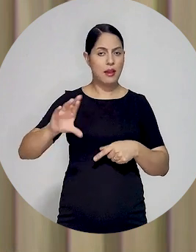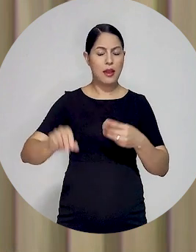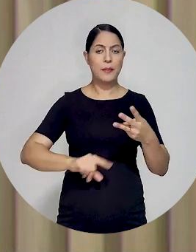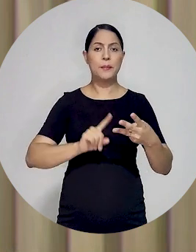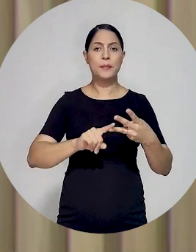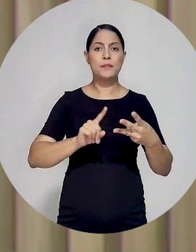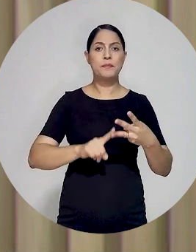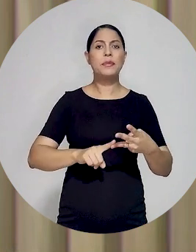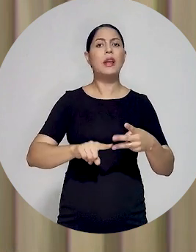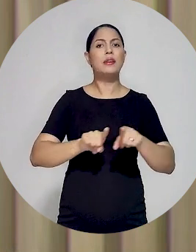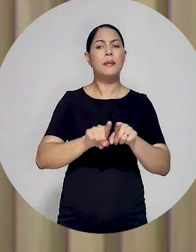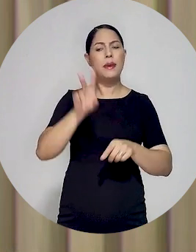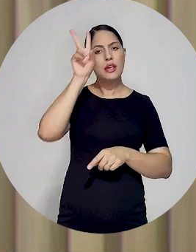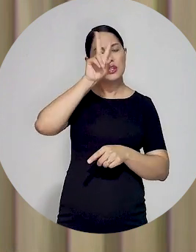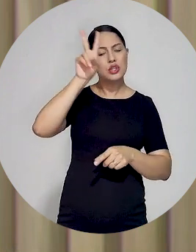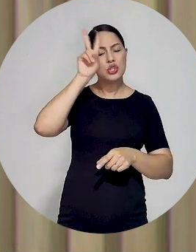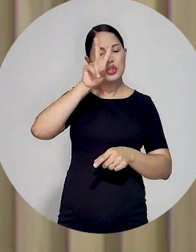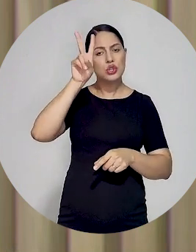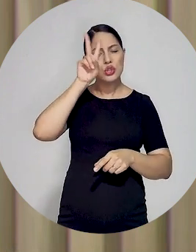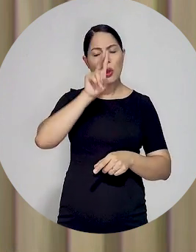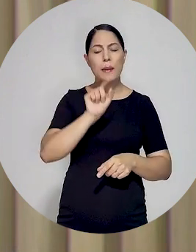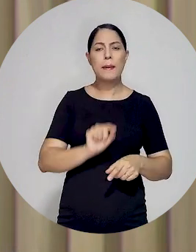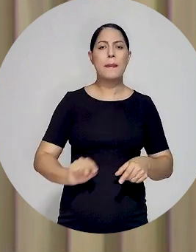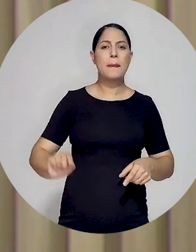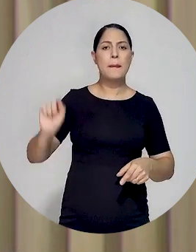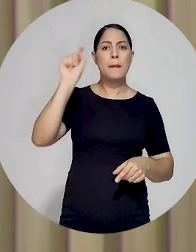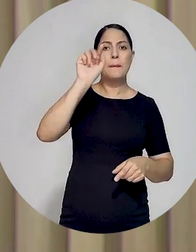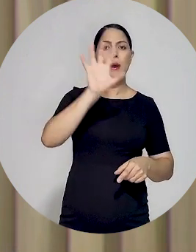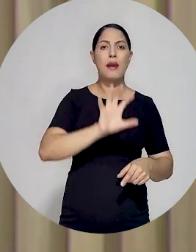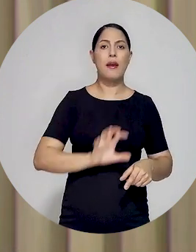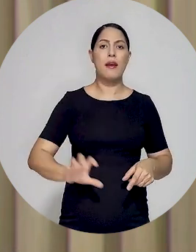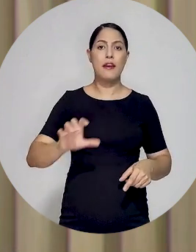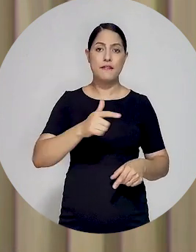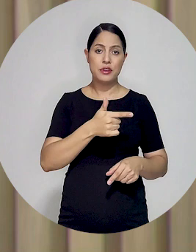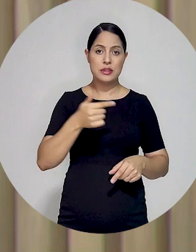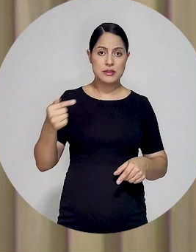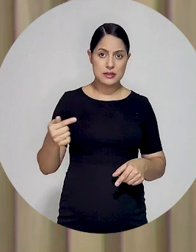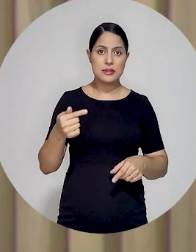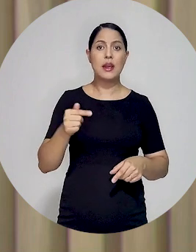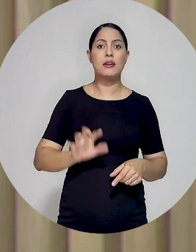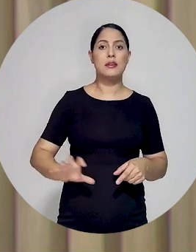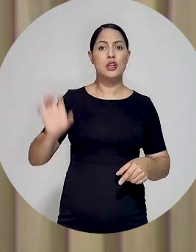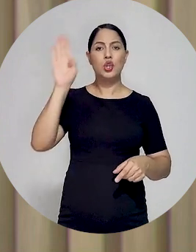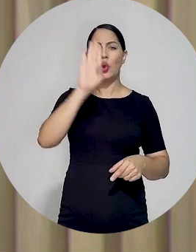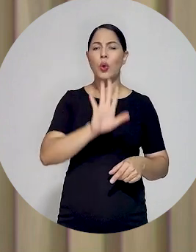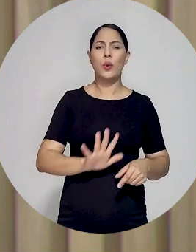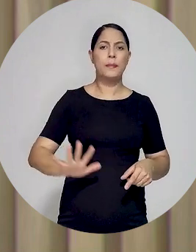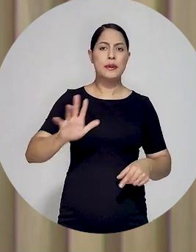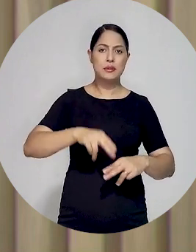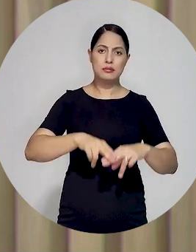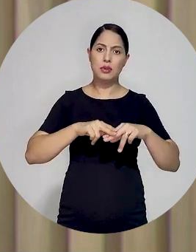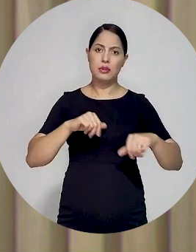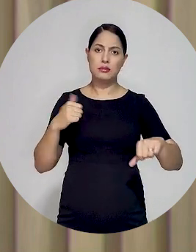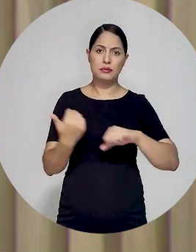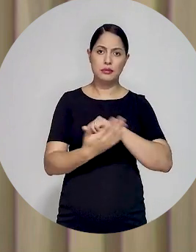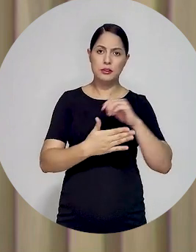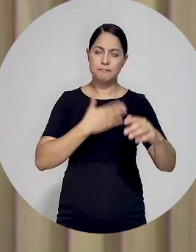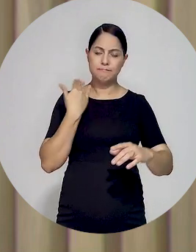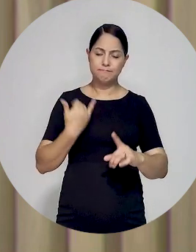qual contaremos a biografia de advogados e servidores das 27 seccionais do país vitimados pela